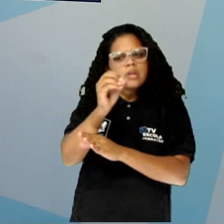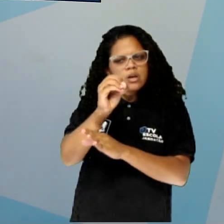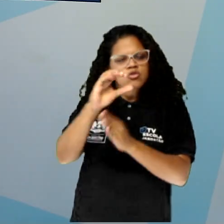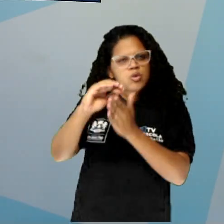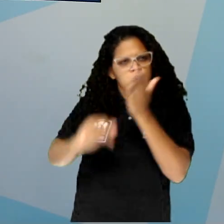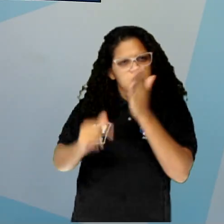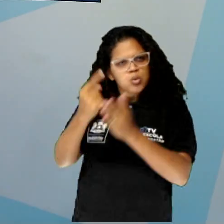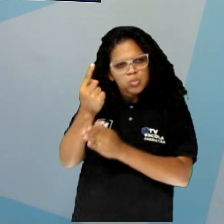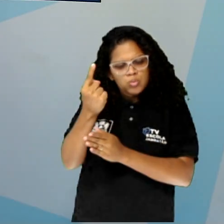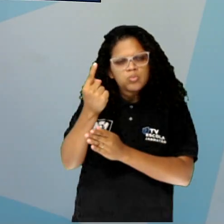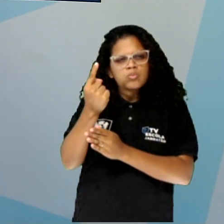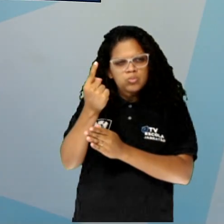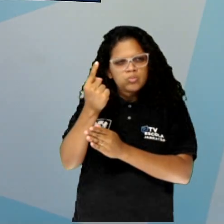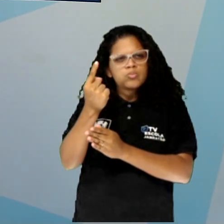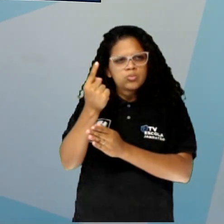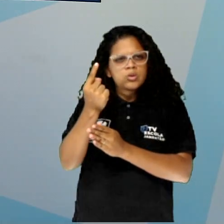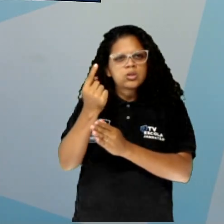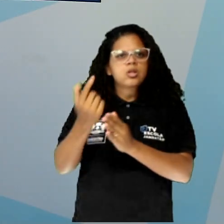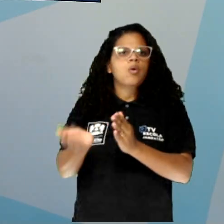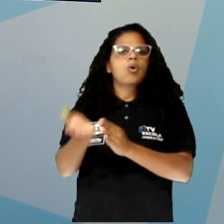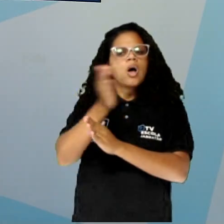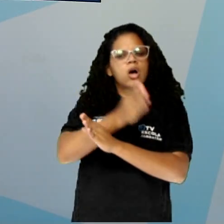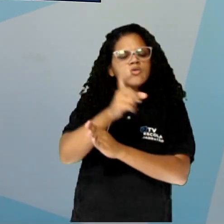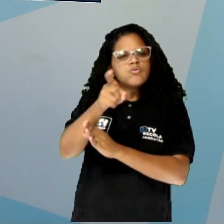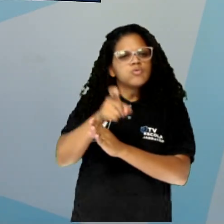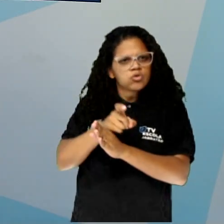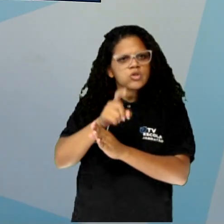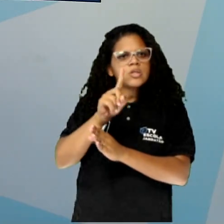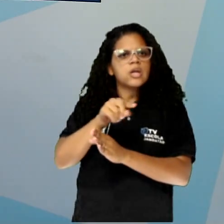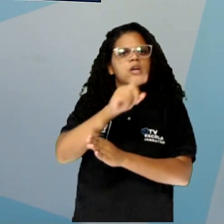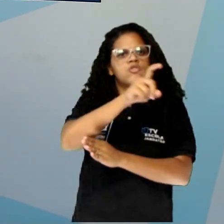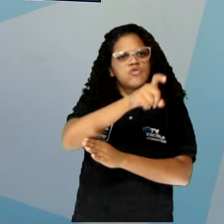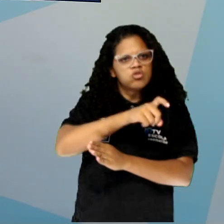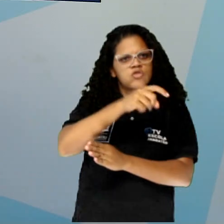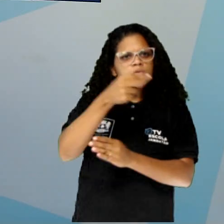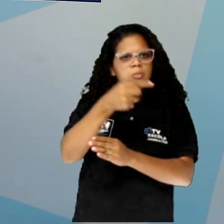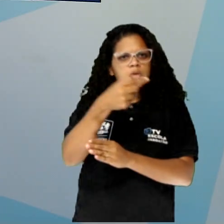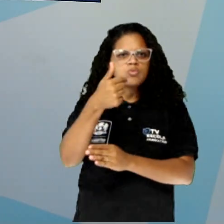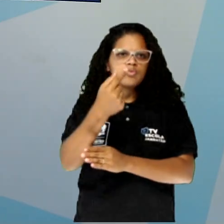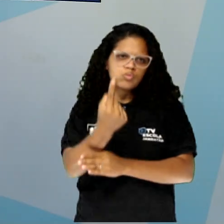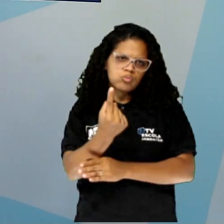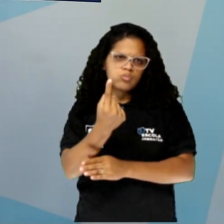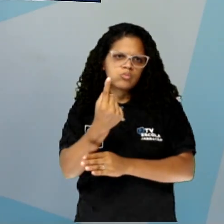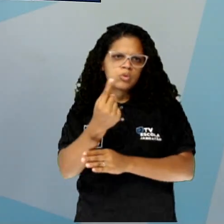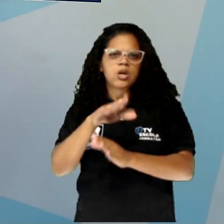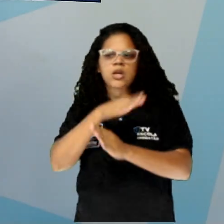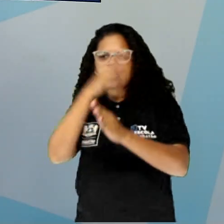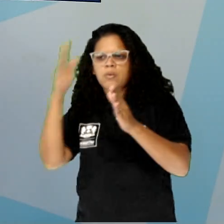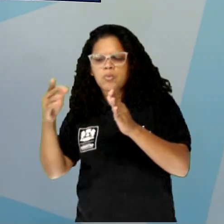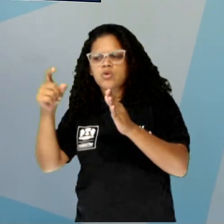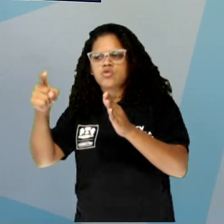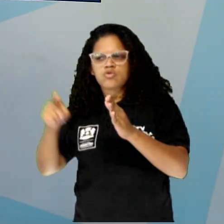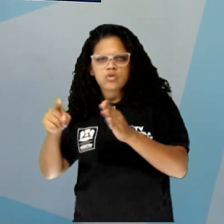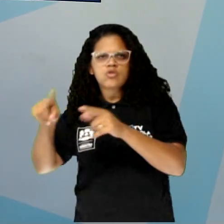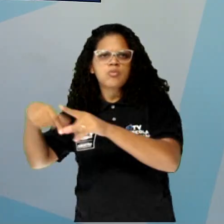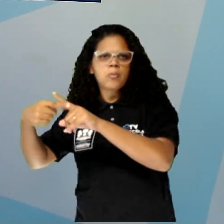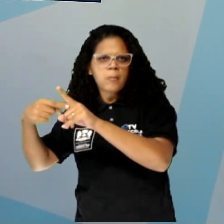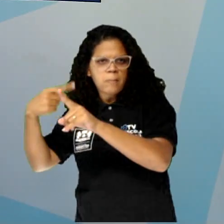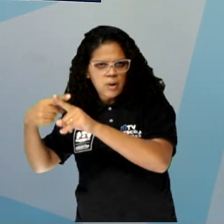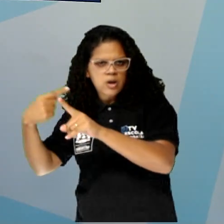dele, não é? Então, antes do x é o x menos 1. E depois do x é o x mais 1. Quer dizer que esses três aqui